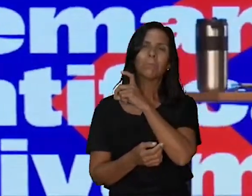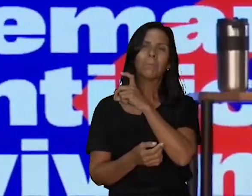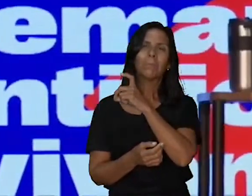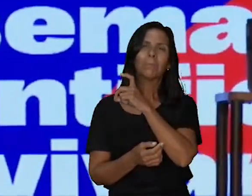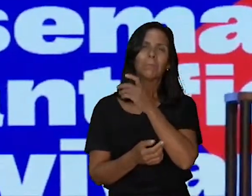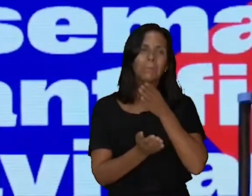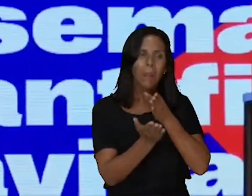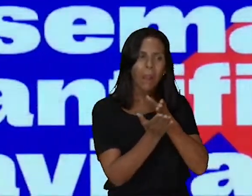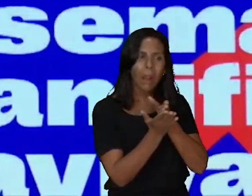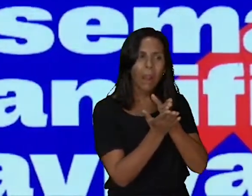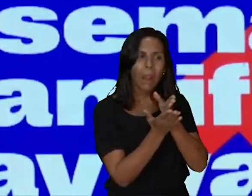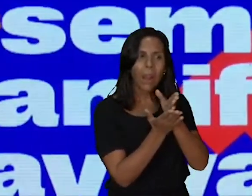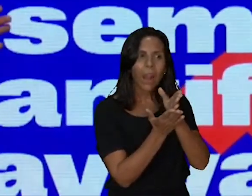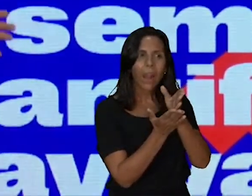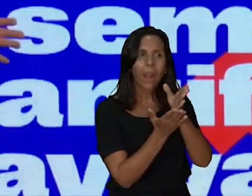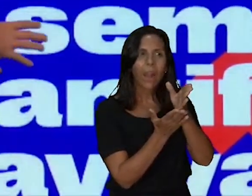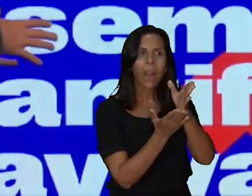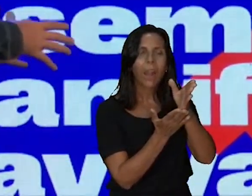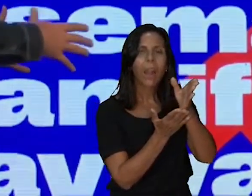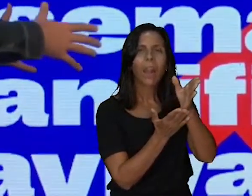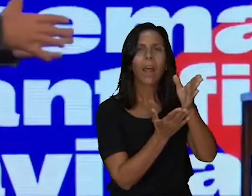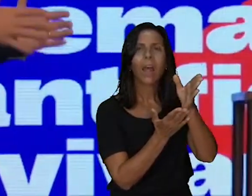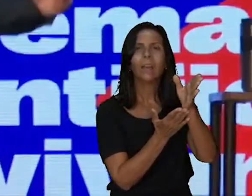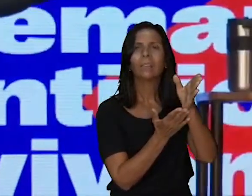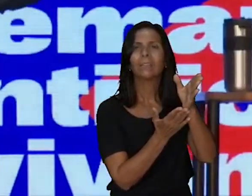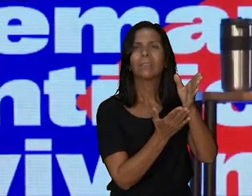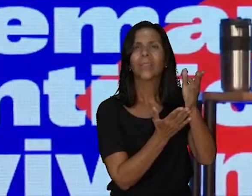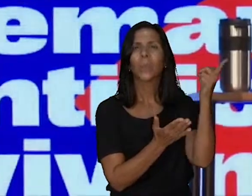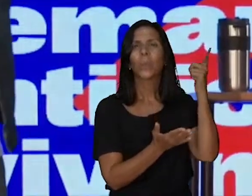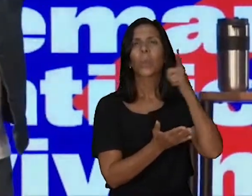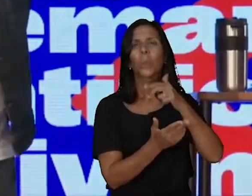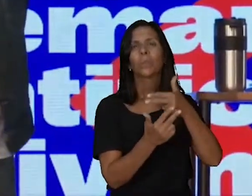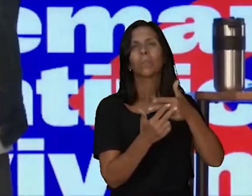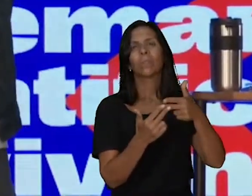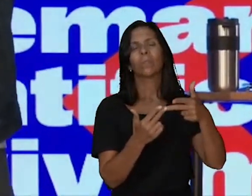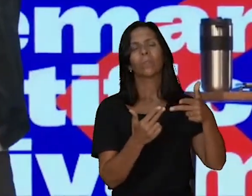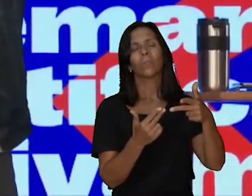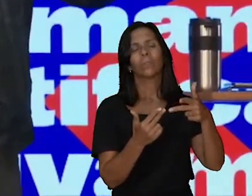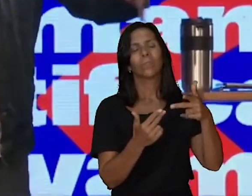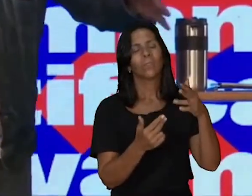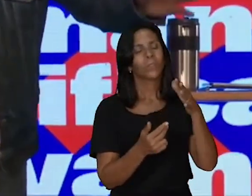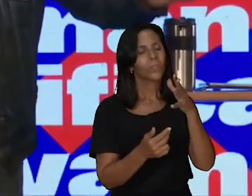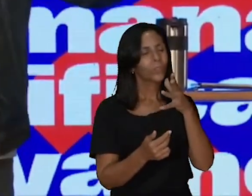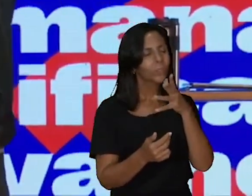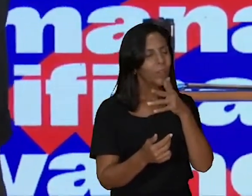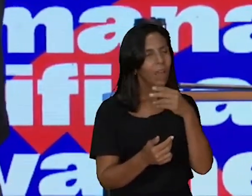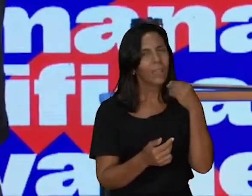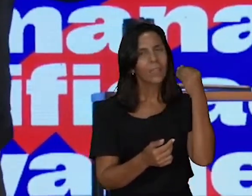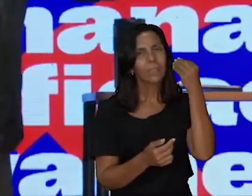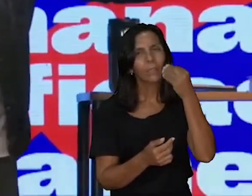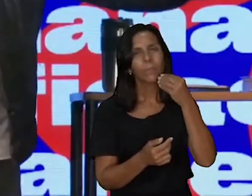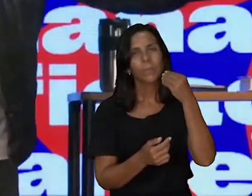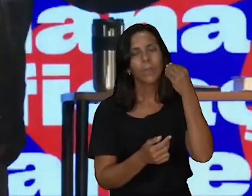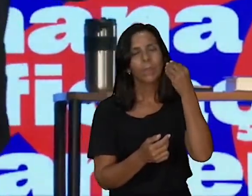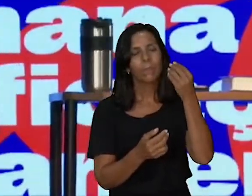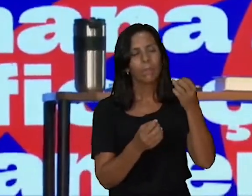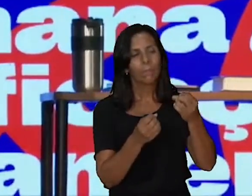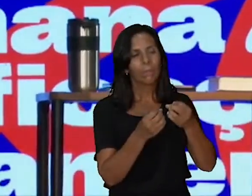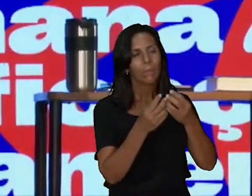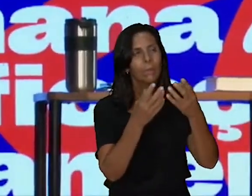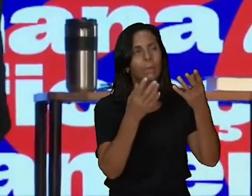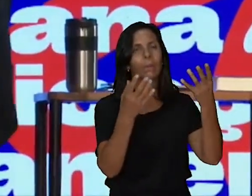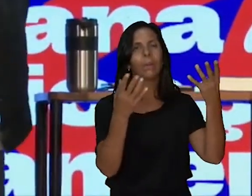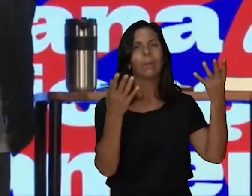velocidade das conquistas é menor. O tempo em que eles experienciam os milagres,